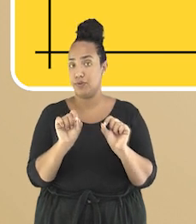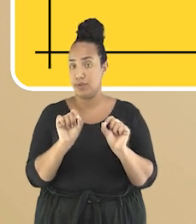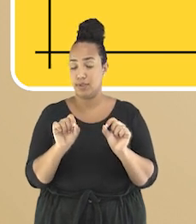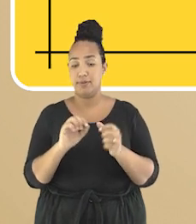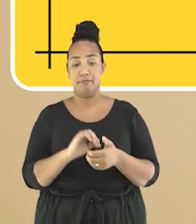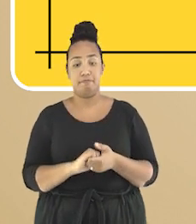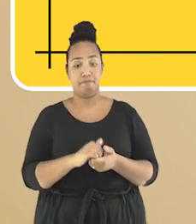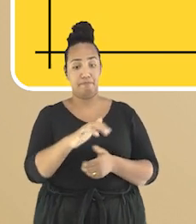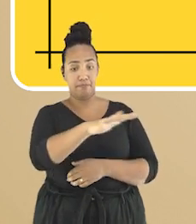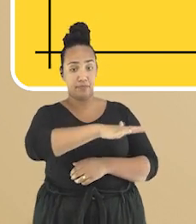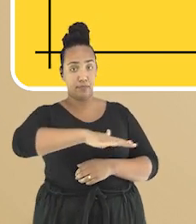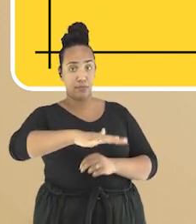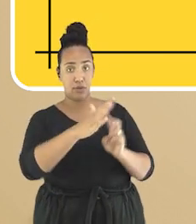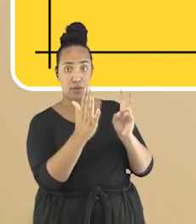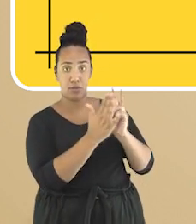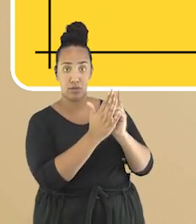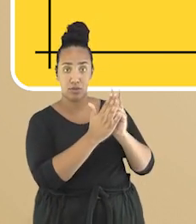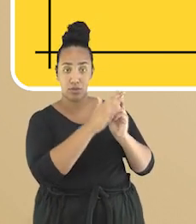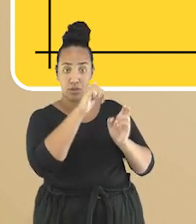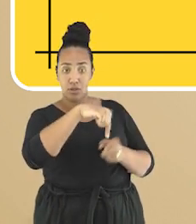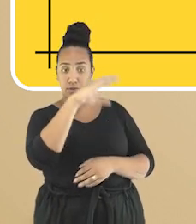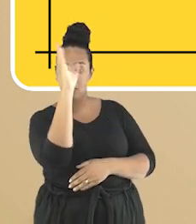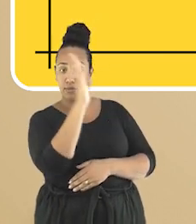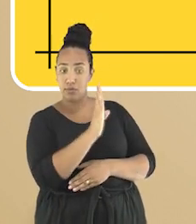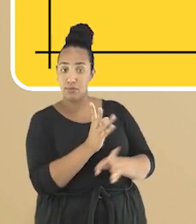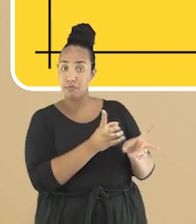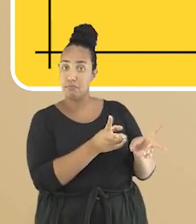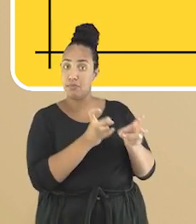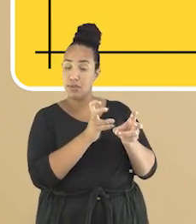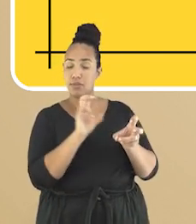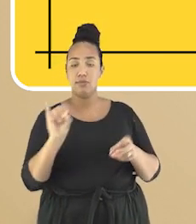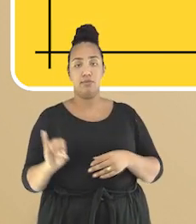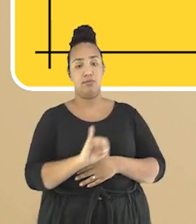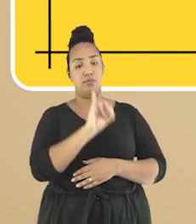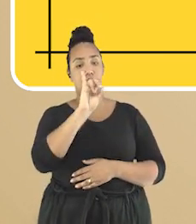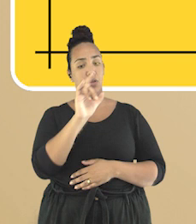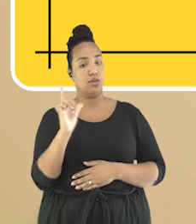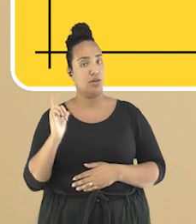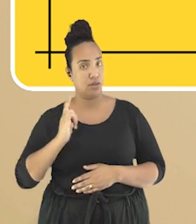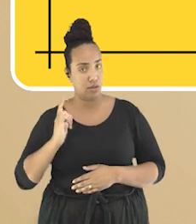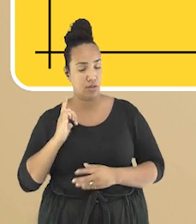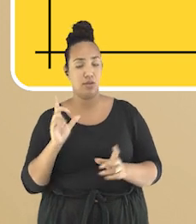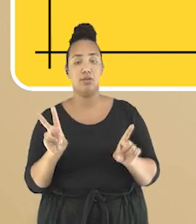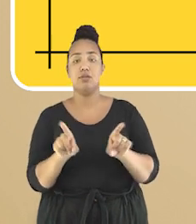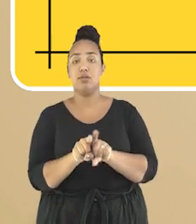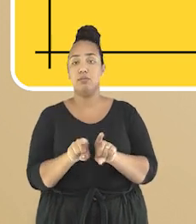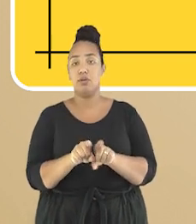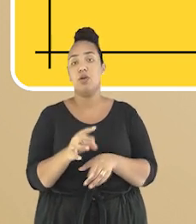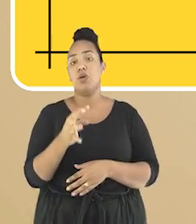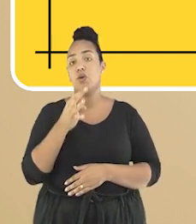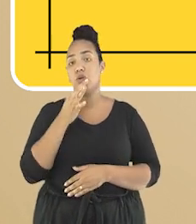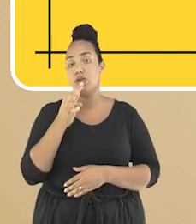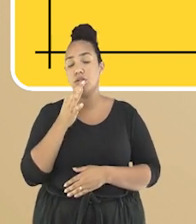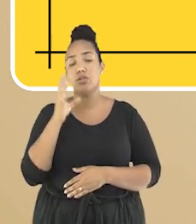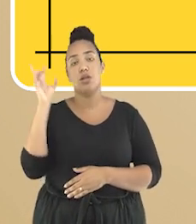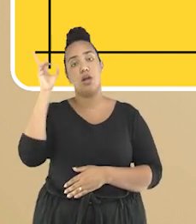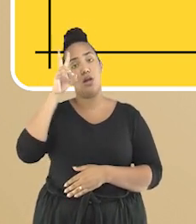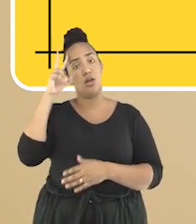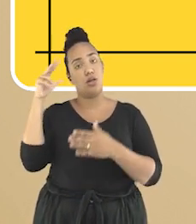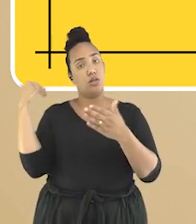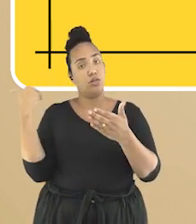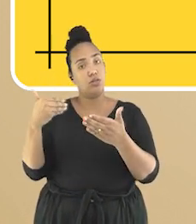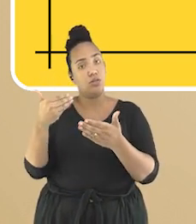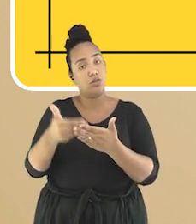reconhecer a importância dos territórios indígenas no Brasil, conhecendo sua história e ancestralidade através